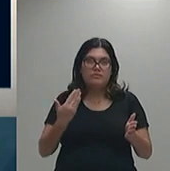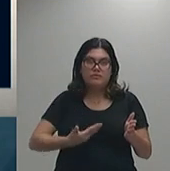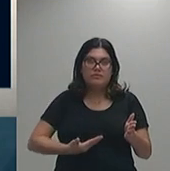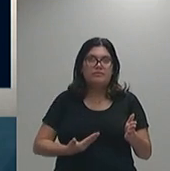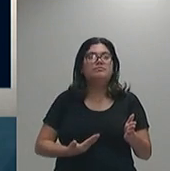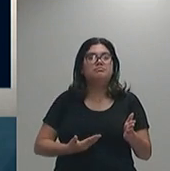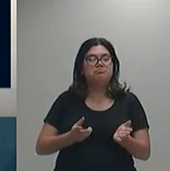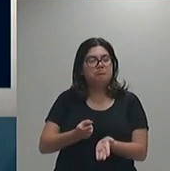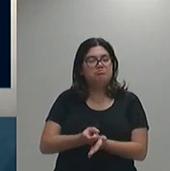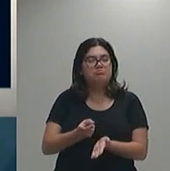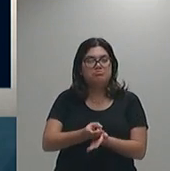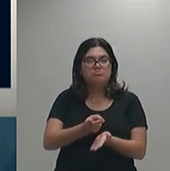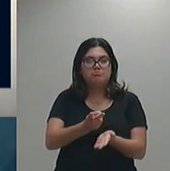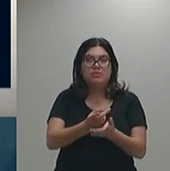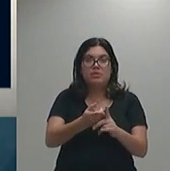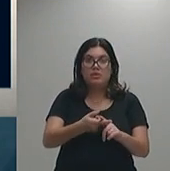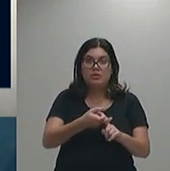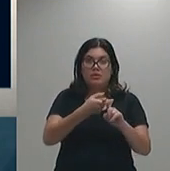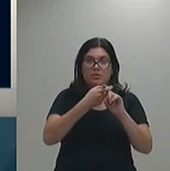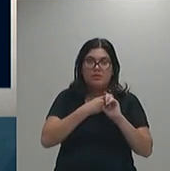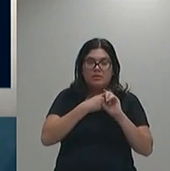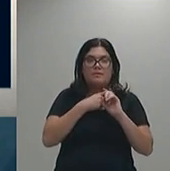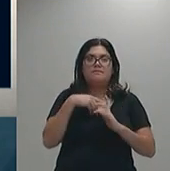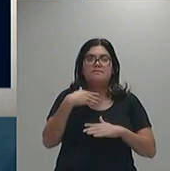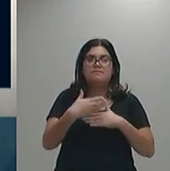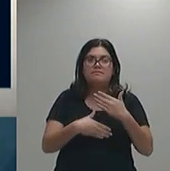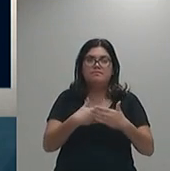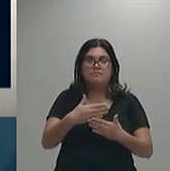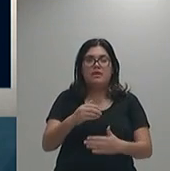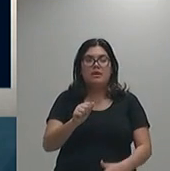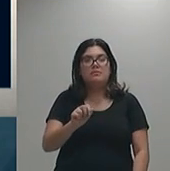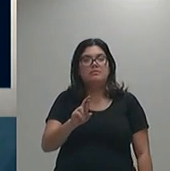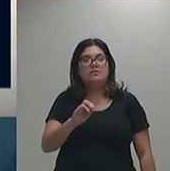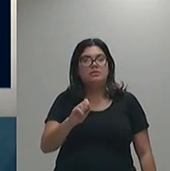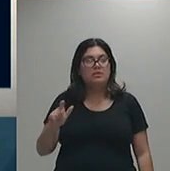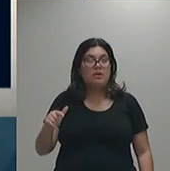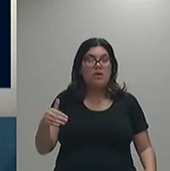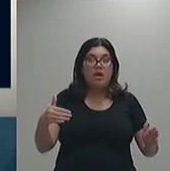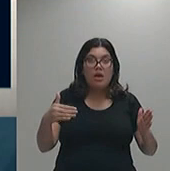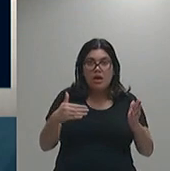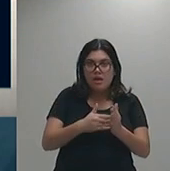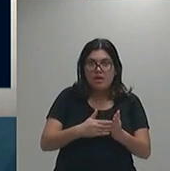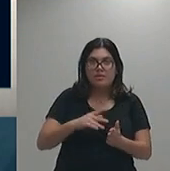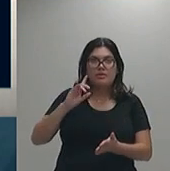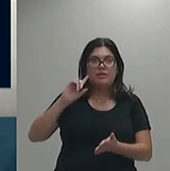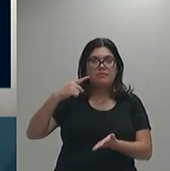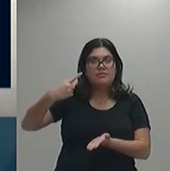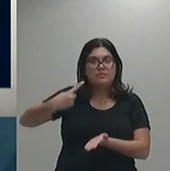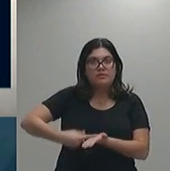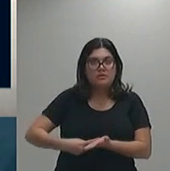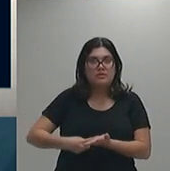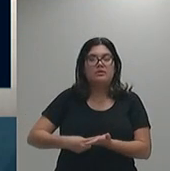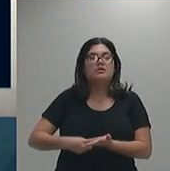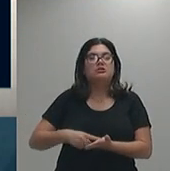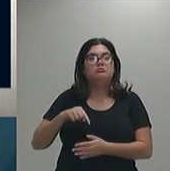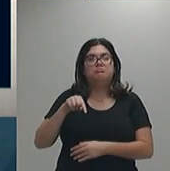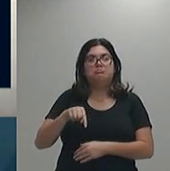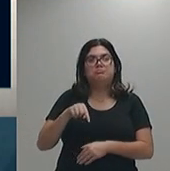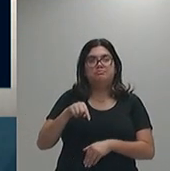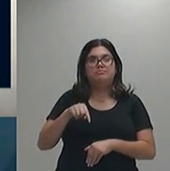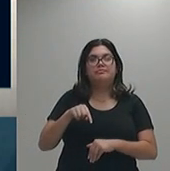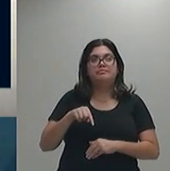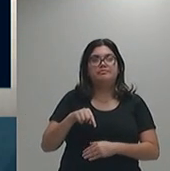mantida a suspensão do procedimento arbitral até a definição dessa questão